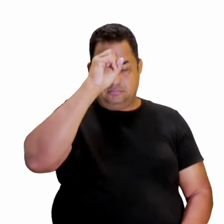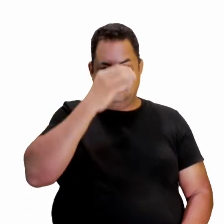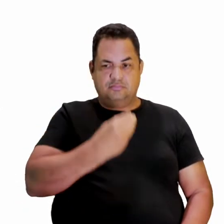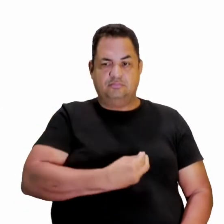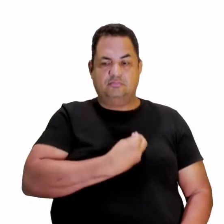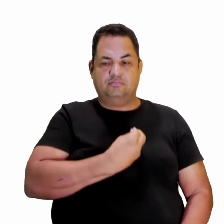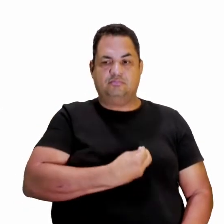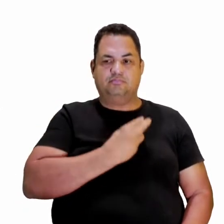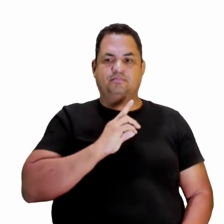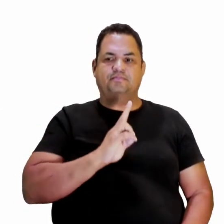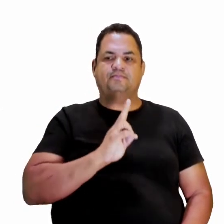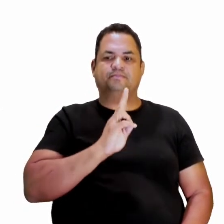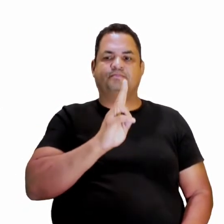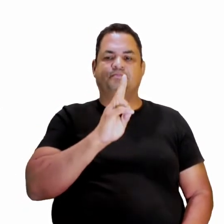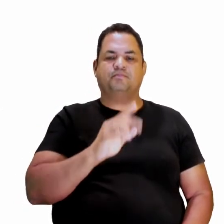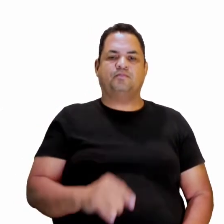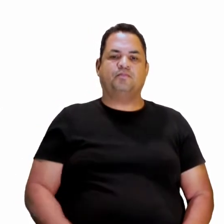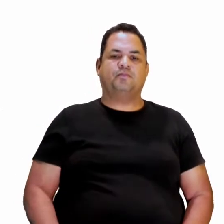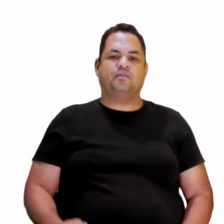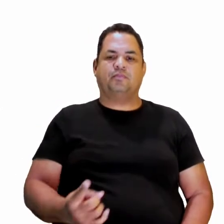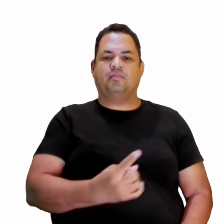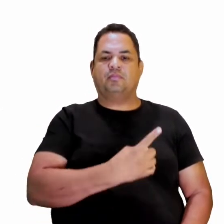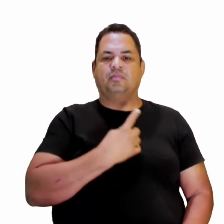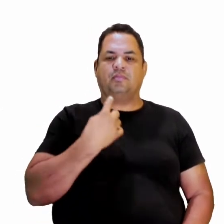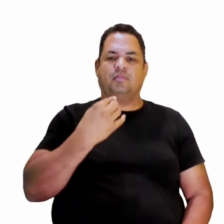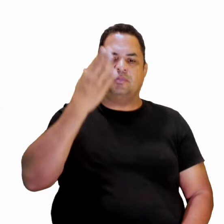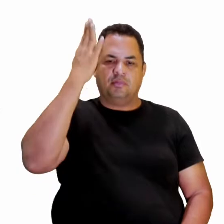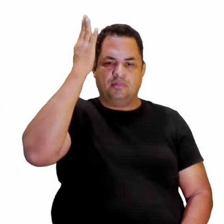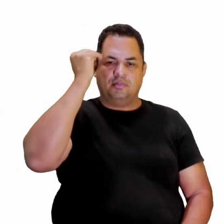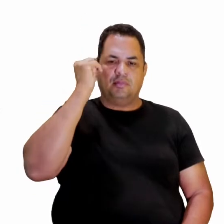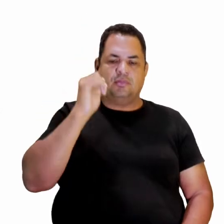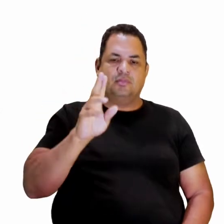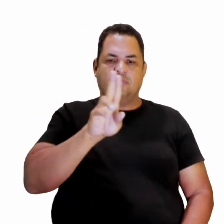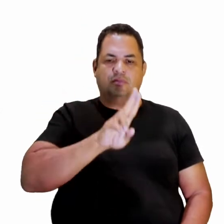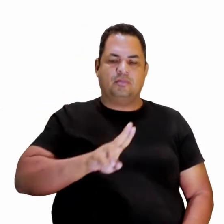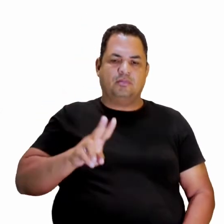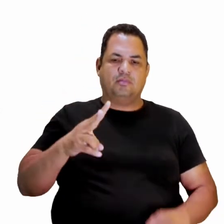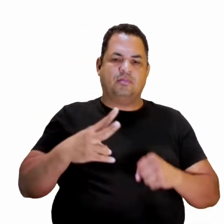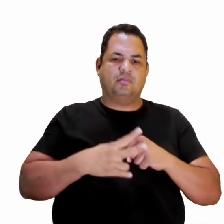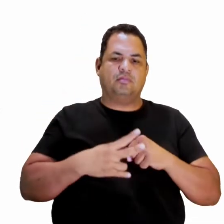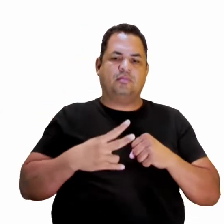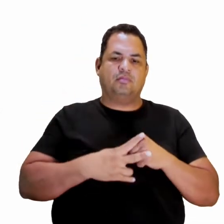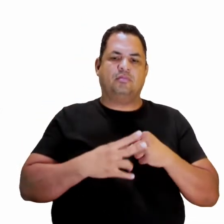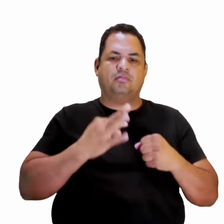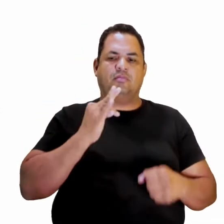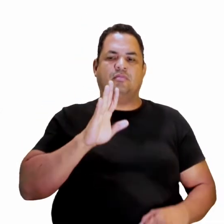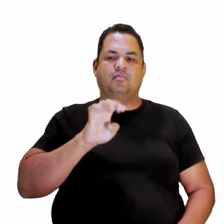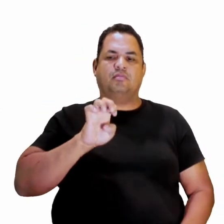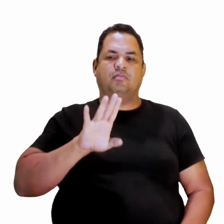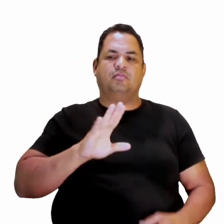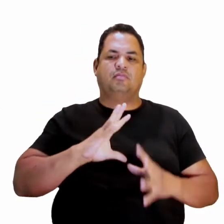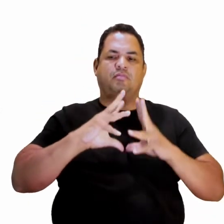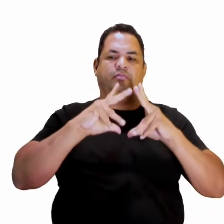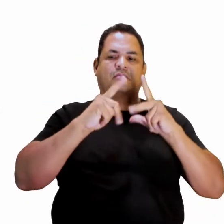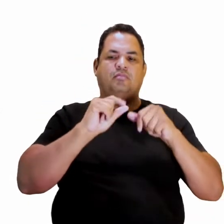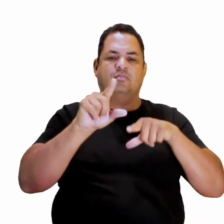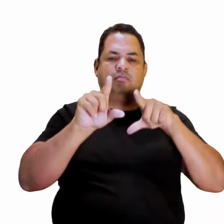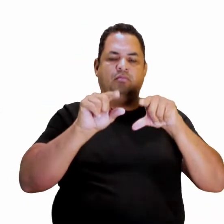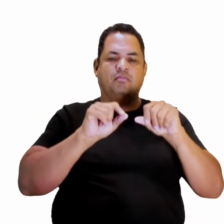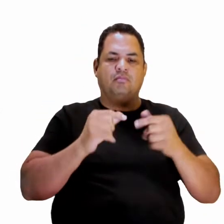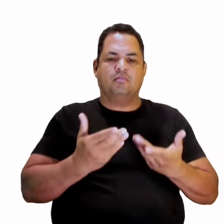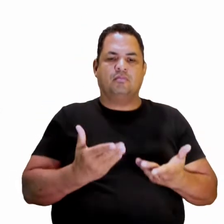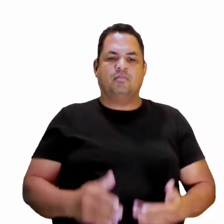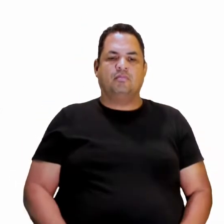presente contínuo, a gente sabe que a gente vai usar o verbo to be. Todas essas